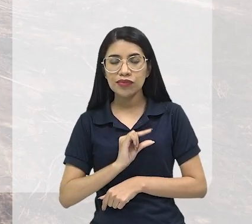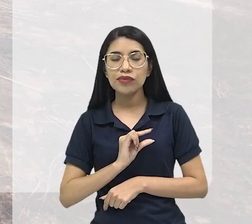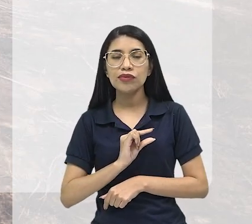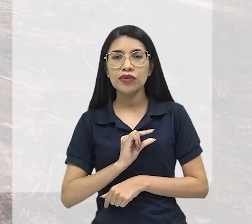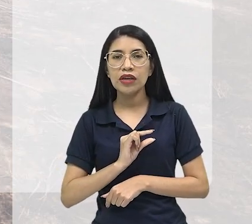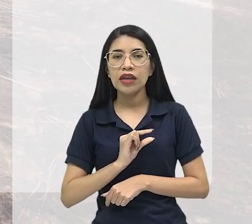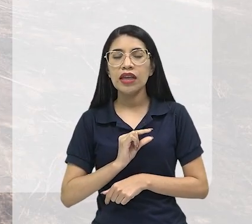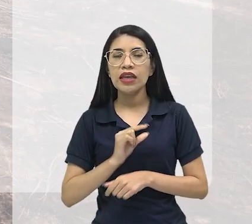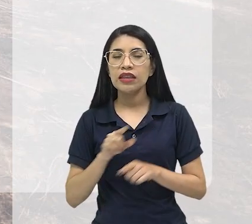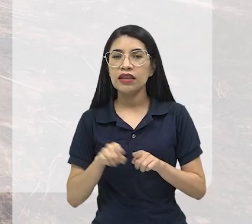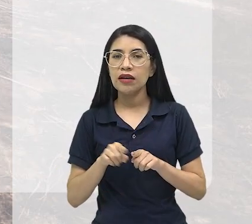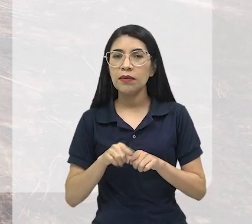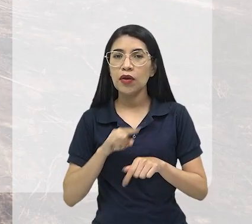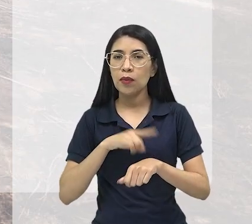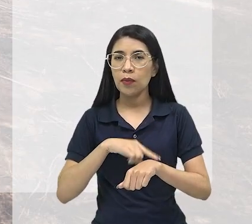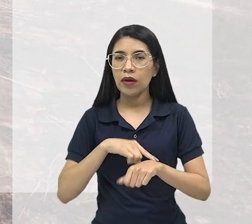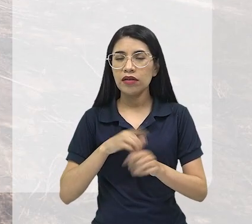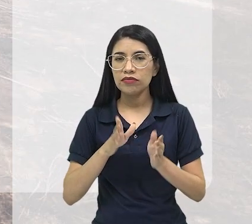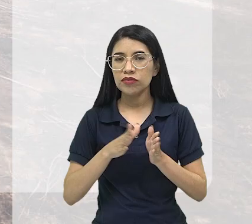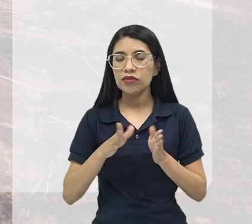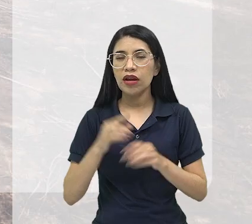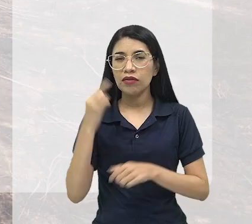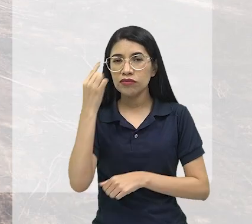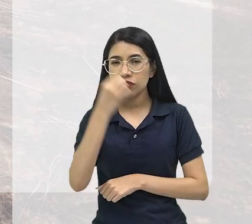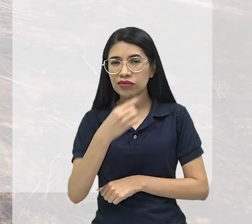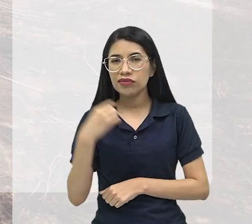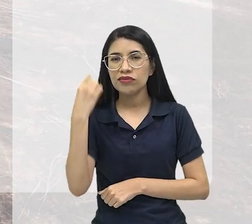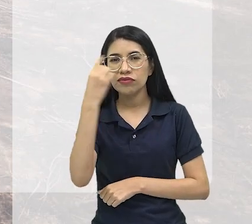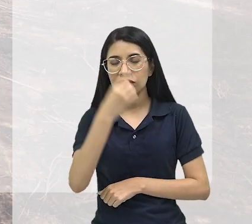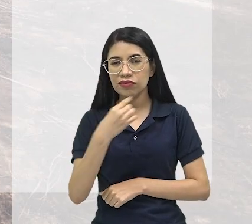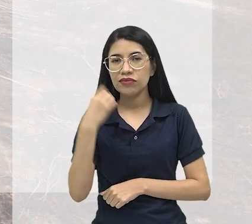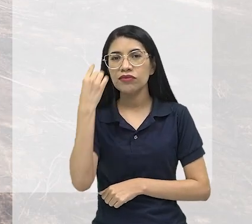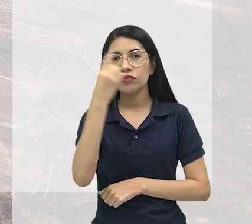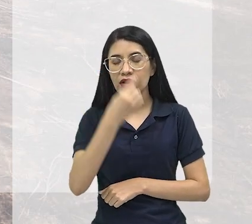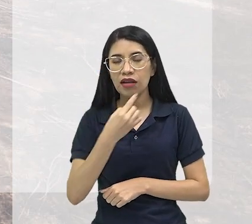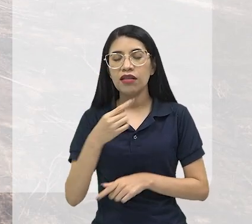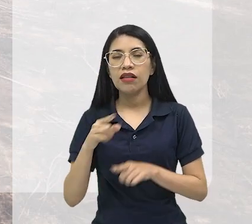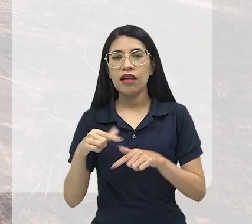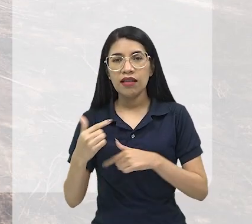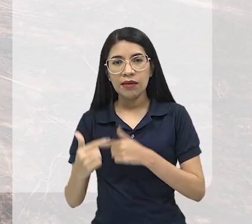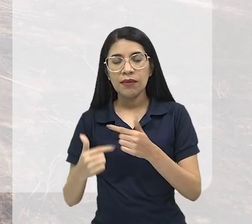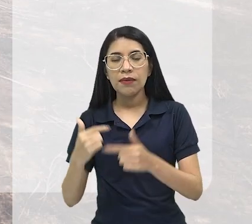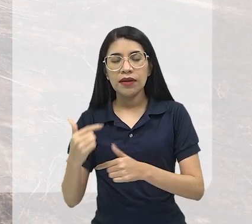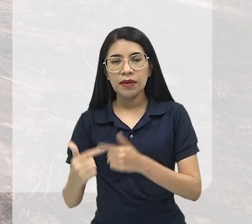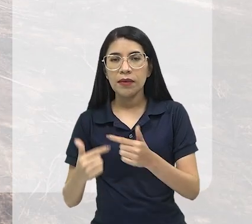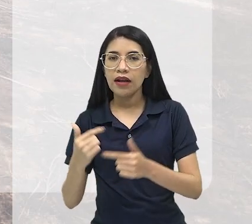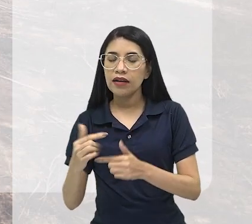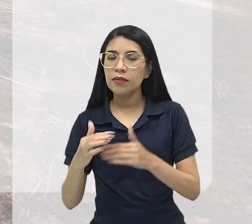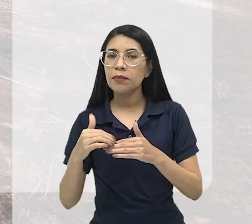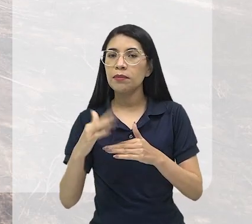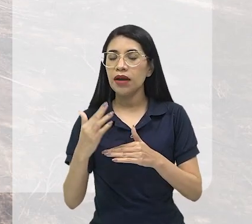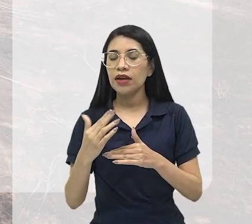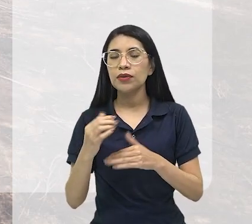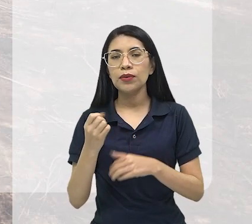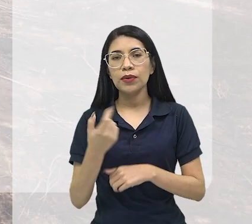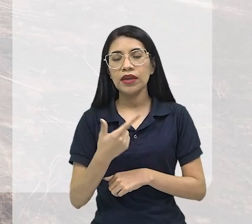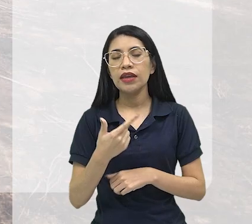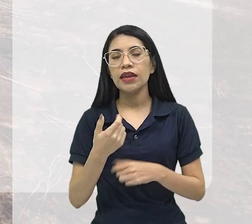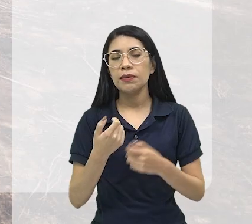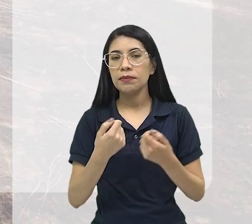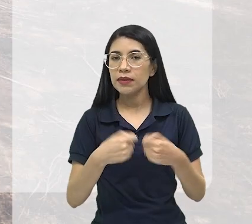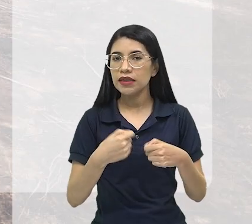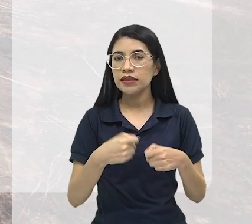longas jornadas de quê? De trabalho, com horas extenuantes, trabalhando muito mais do que você deveria,